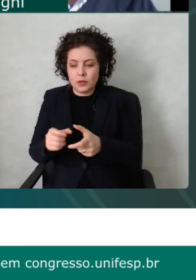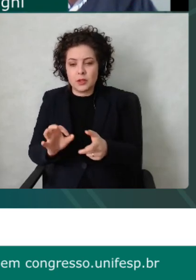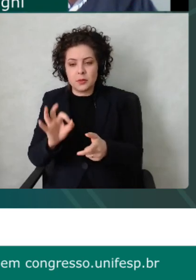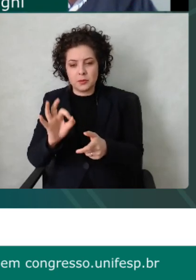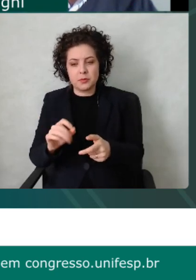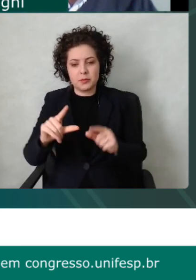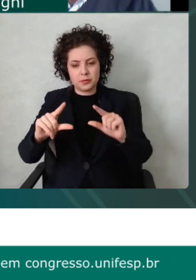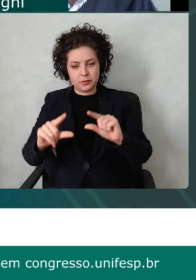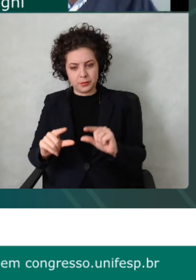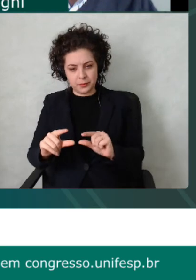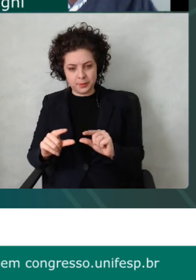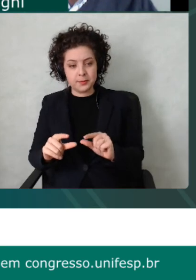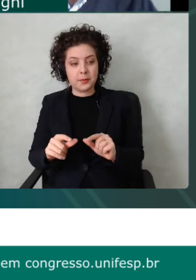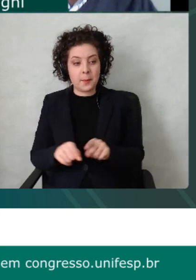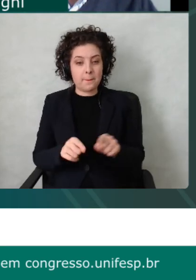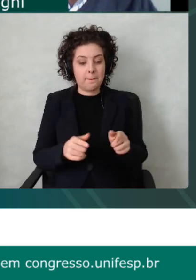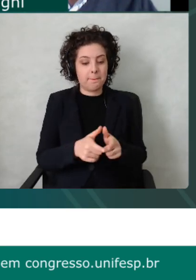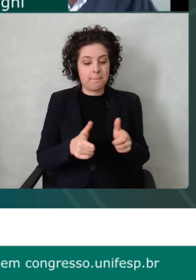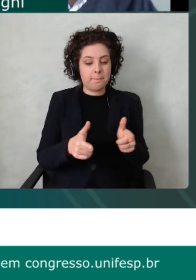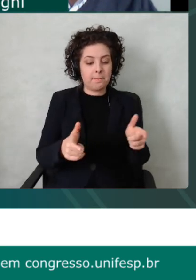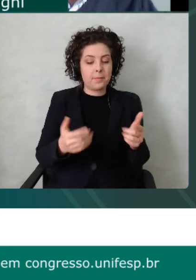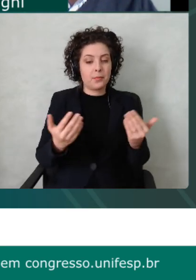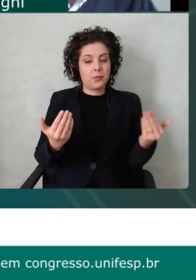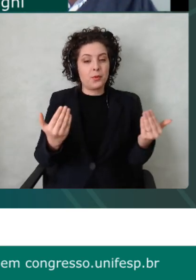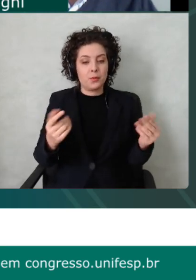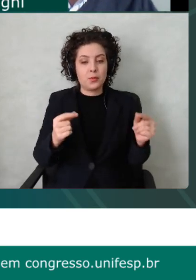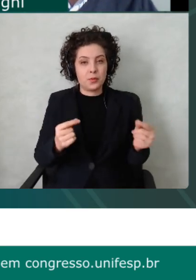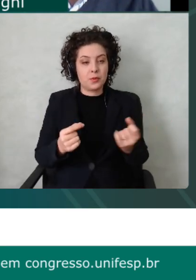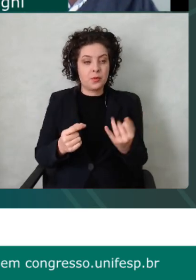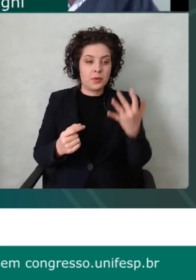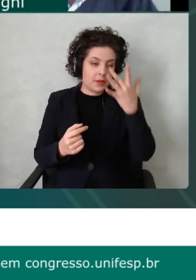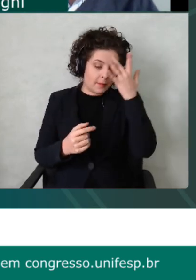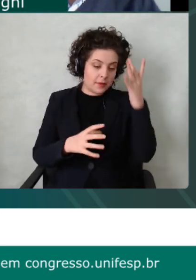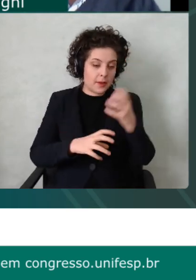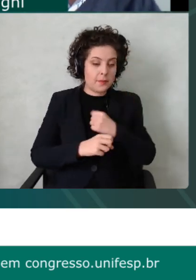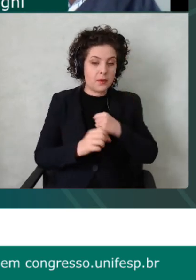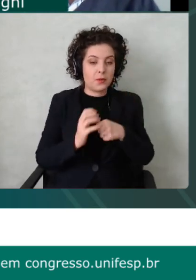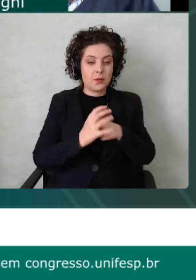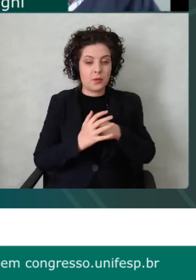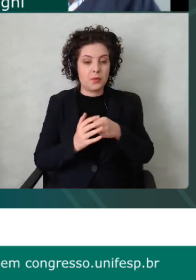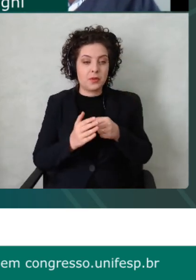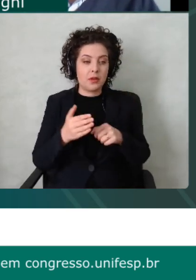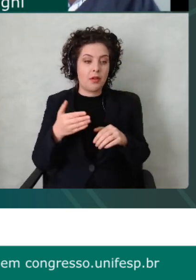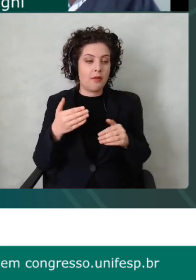número grande em relação ao número de pacientes infectados vão para a UTI. Então, tem algumas